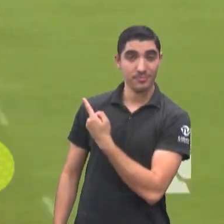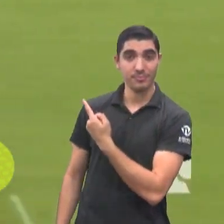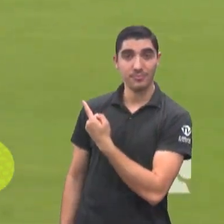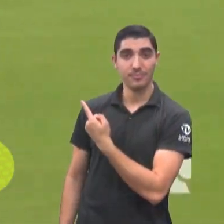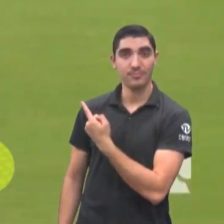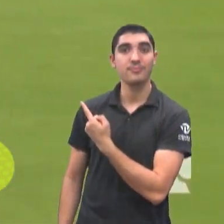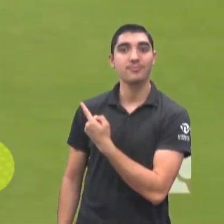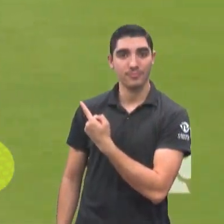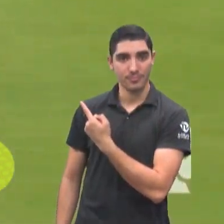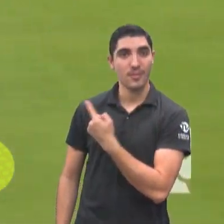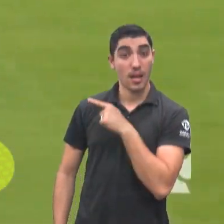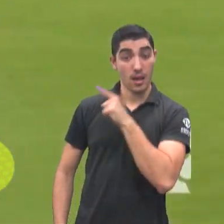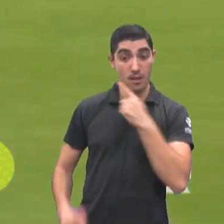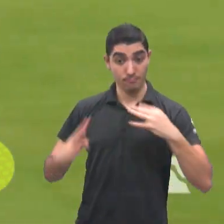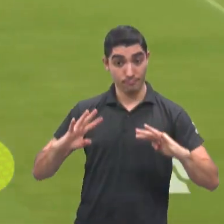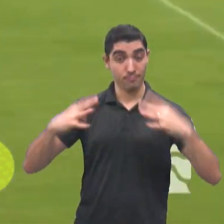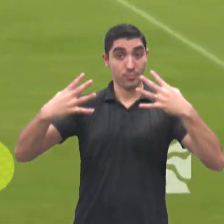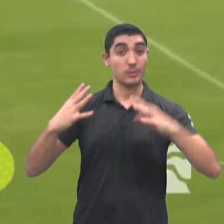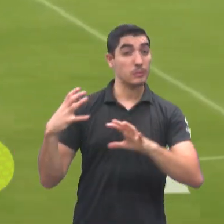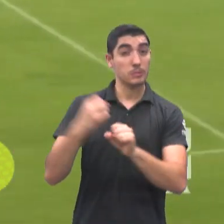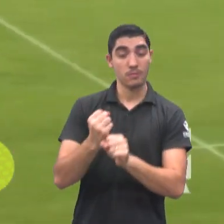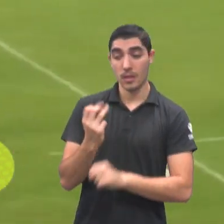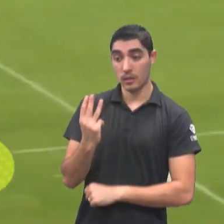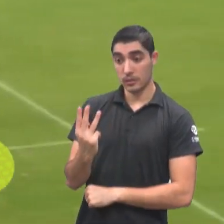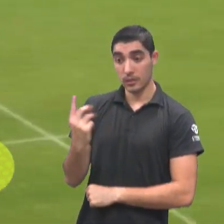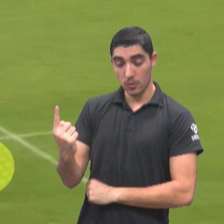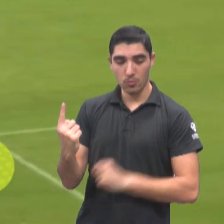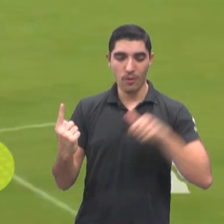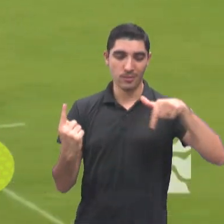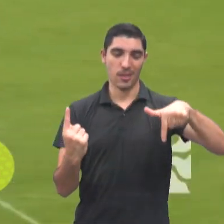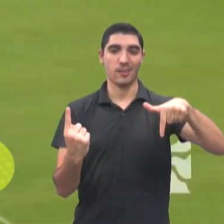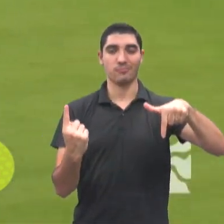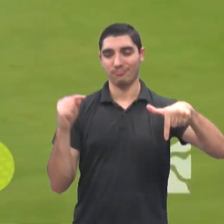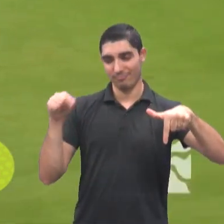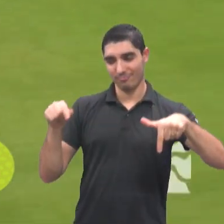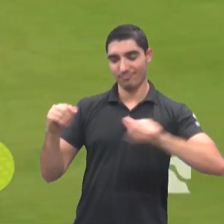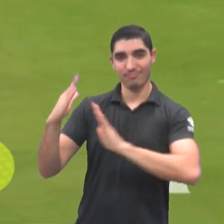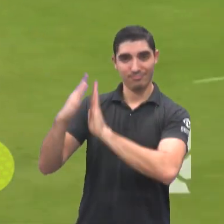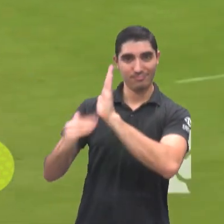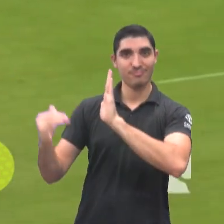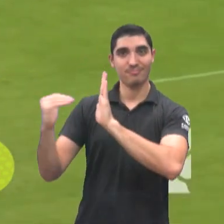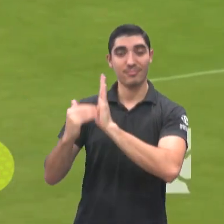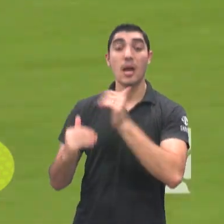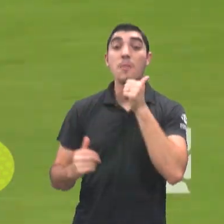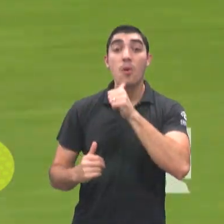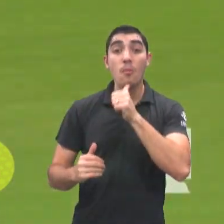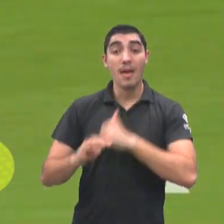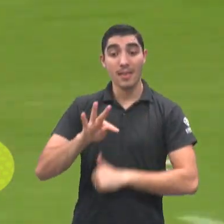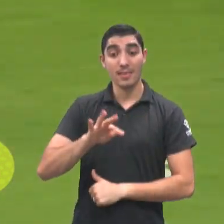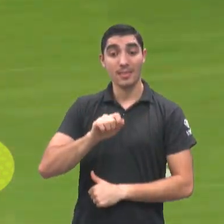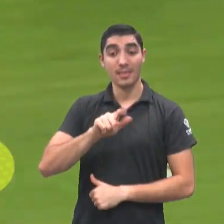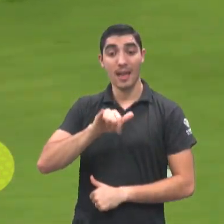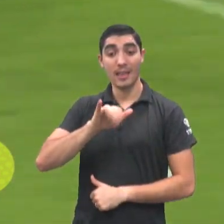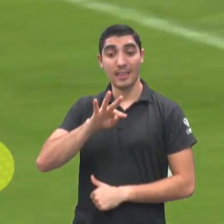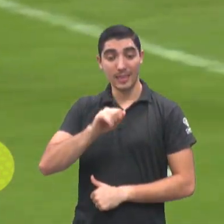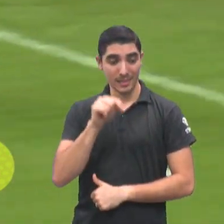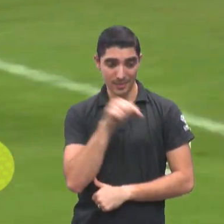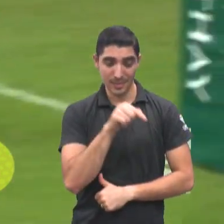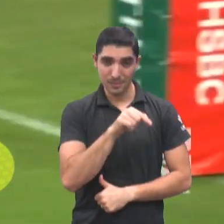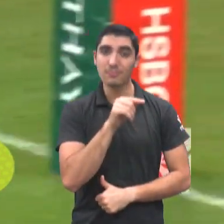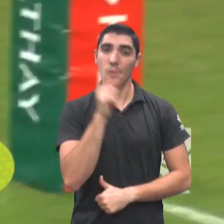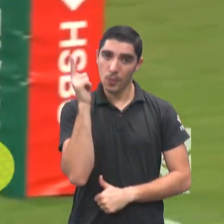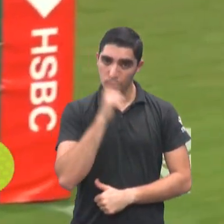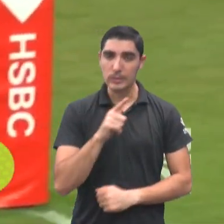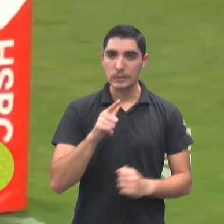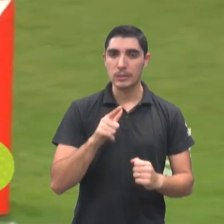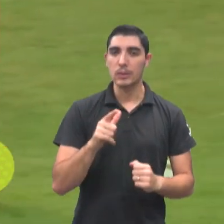quartas de final. Esse jogo foi 31-7 para a equipe da Nova Zelândia, com a Thalita novamente fazendo o try brasileiro. Com o resultado, o Brasil foi